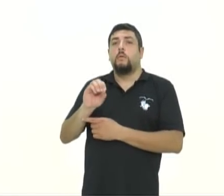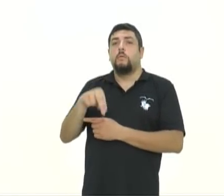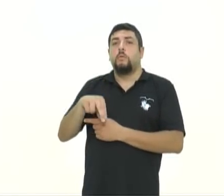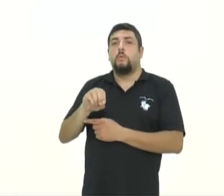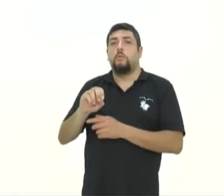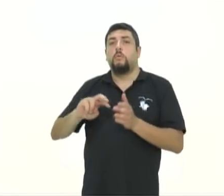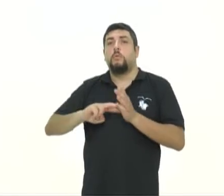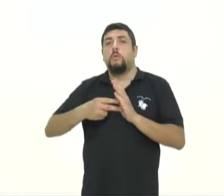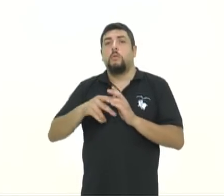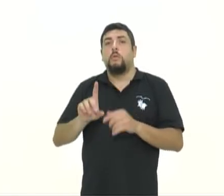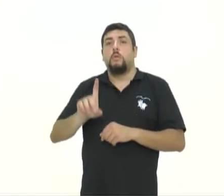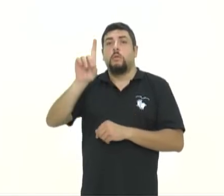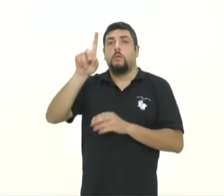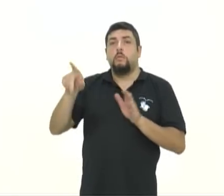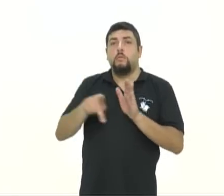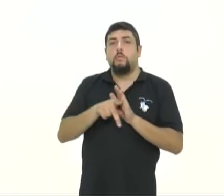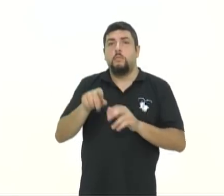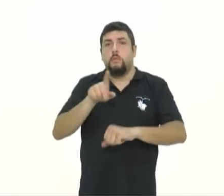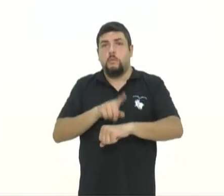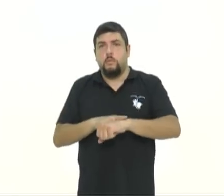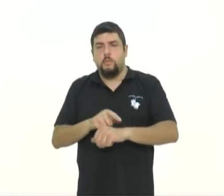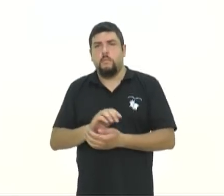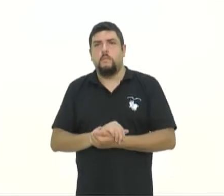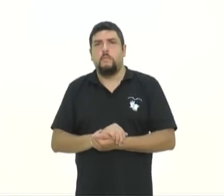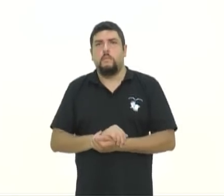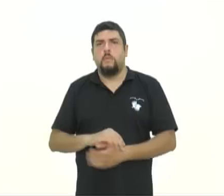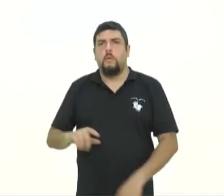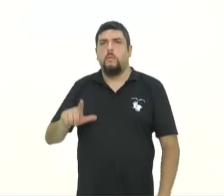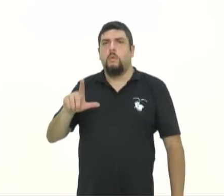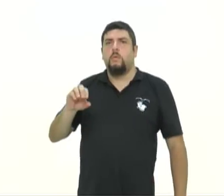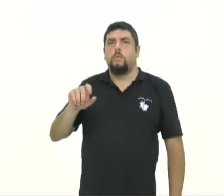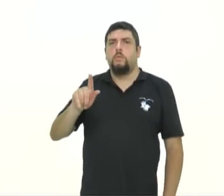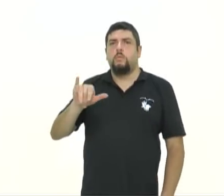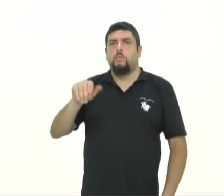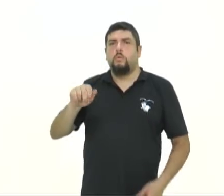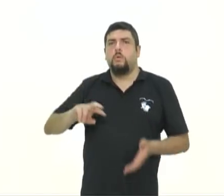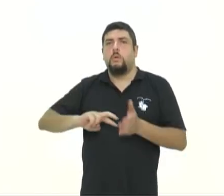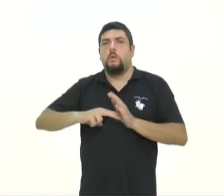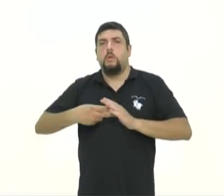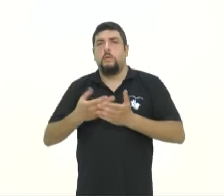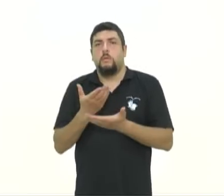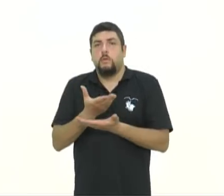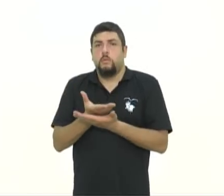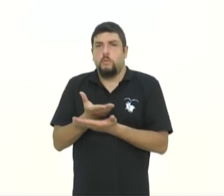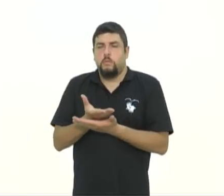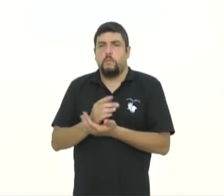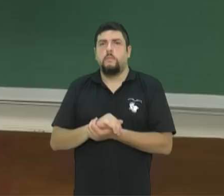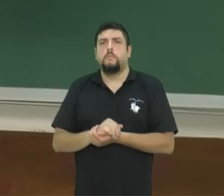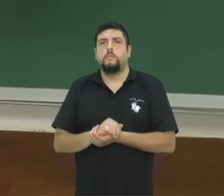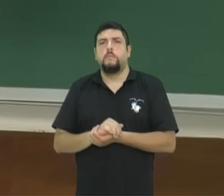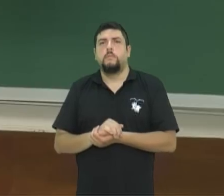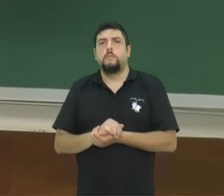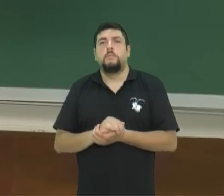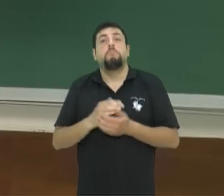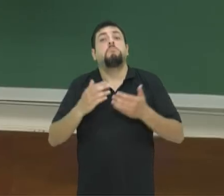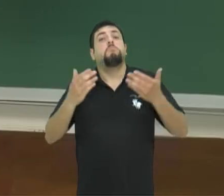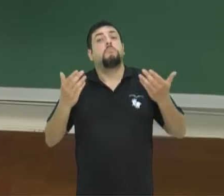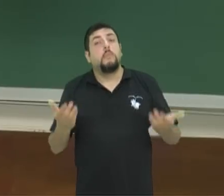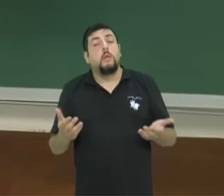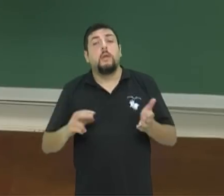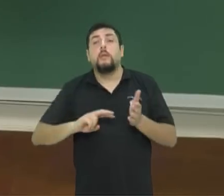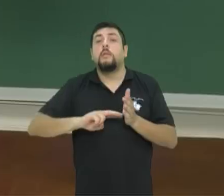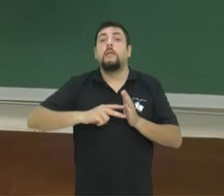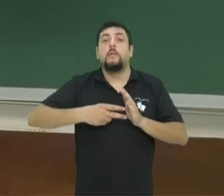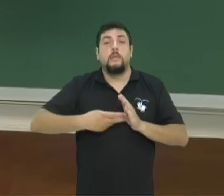palavra que se refere a tempo. Logia se vem de logos, que significa estudo, então a gente tem